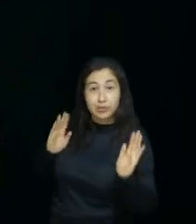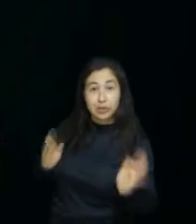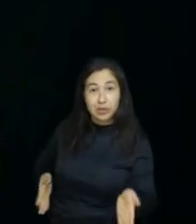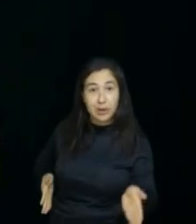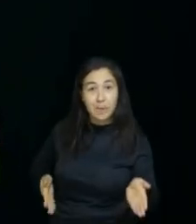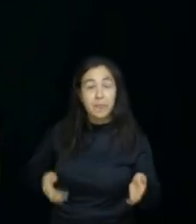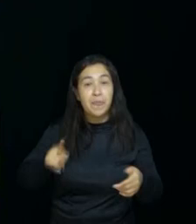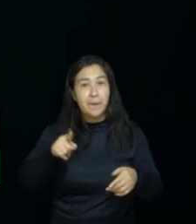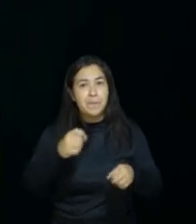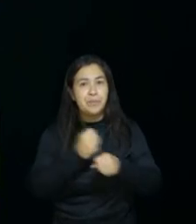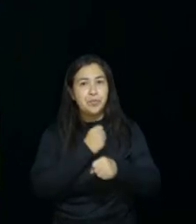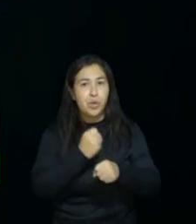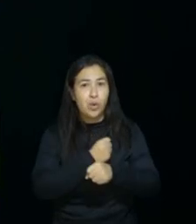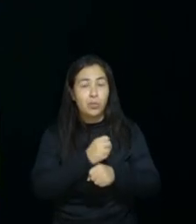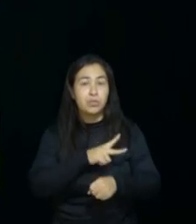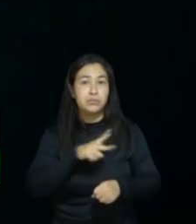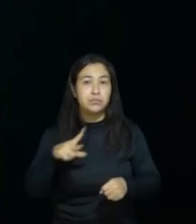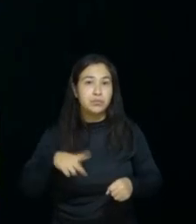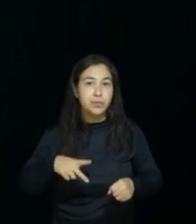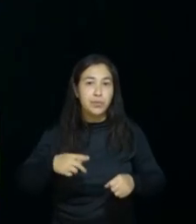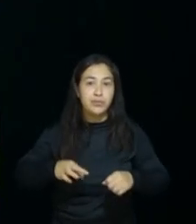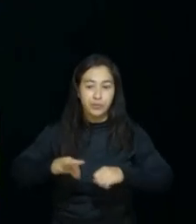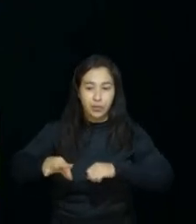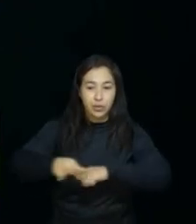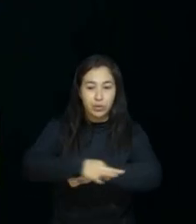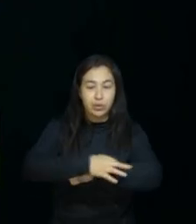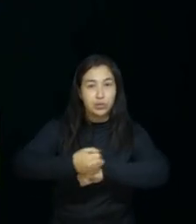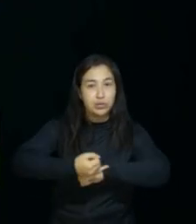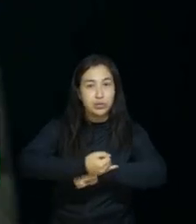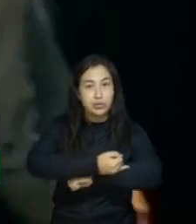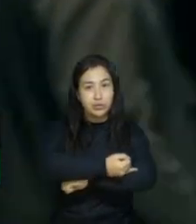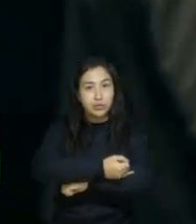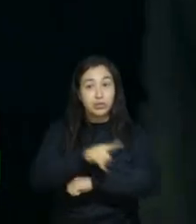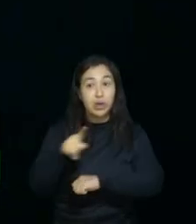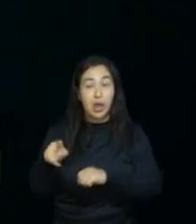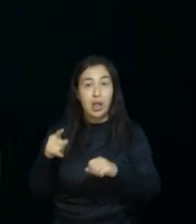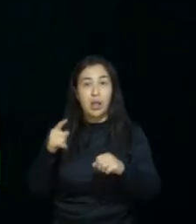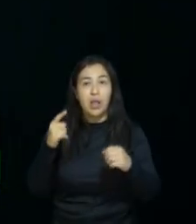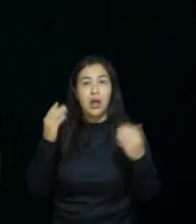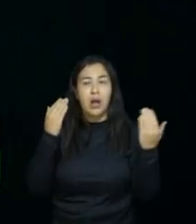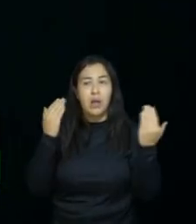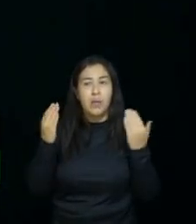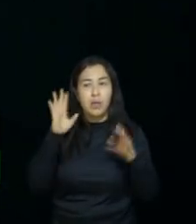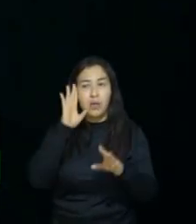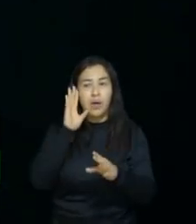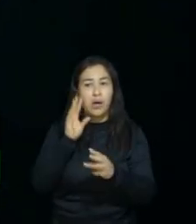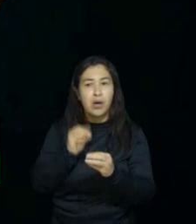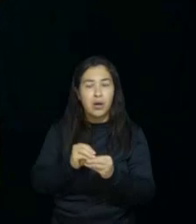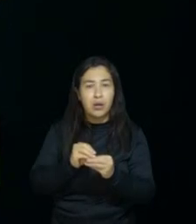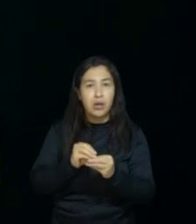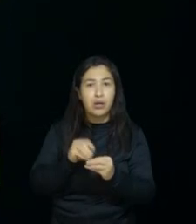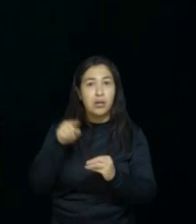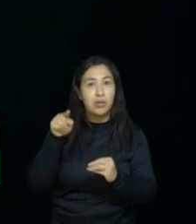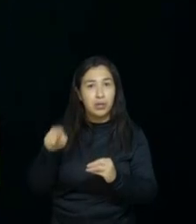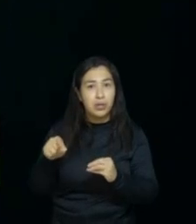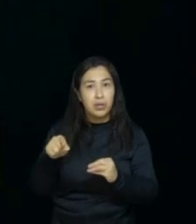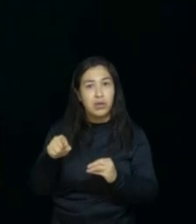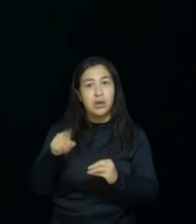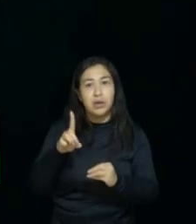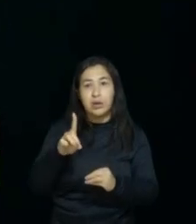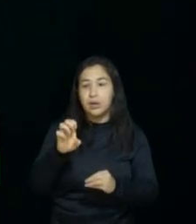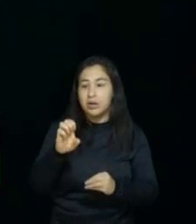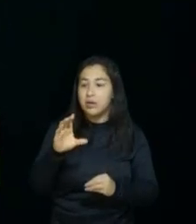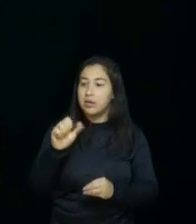de grande infraestrutura, elas são e foram calculadas em cima desse cálculo decamilenar. Só que